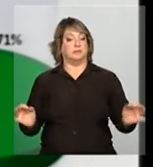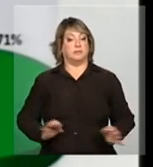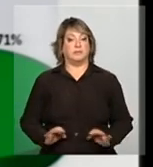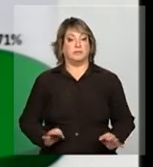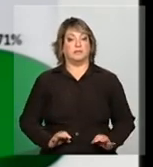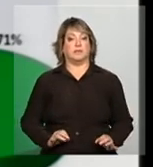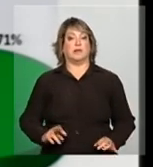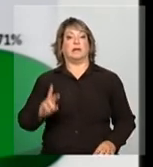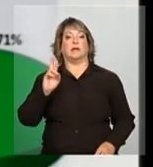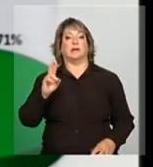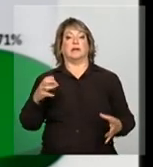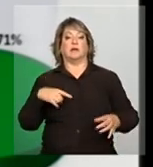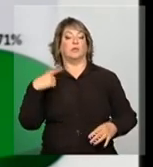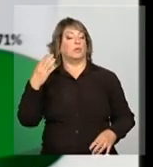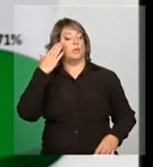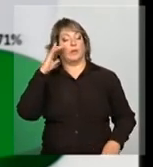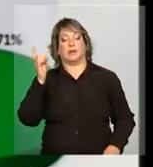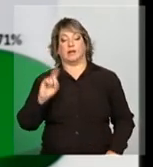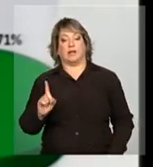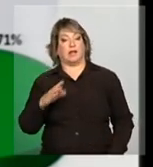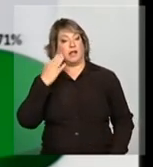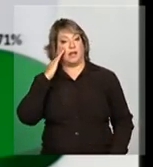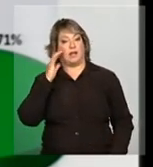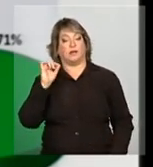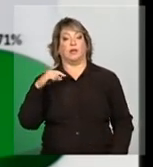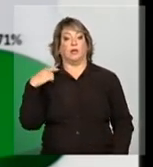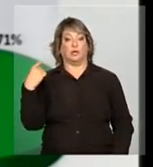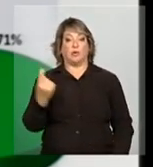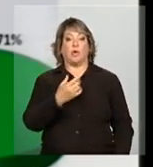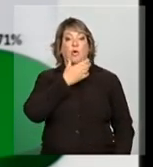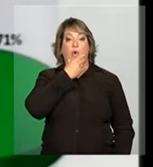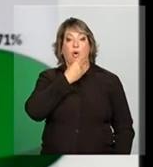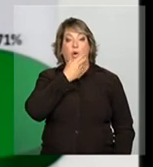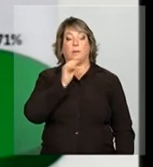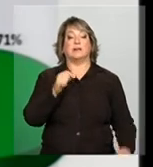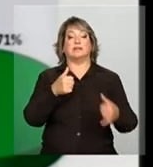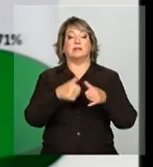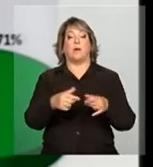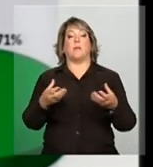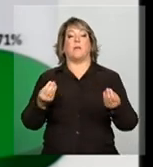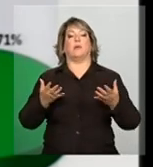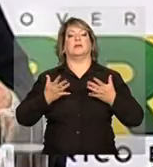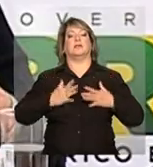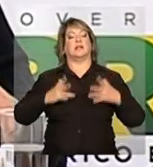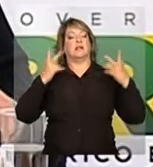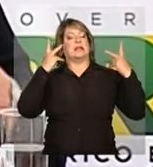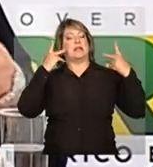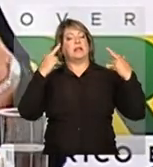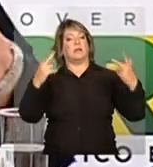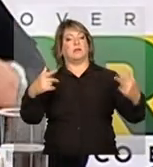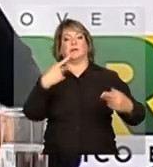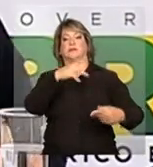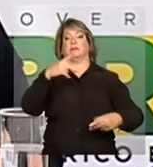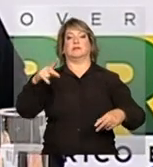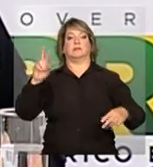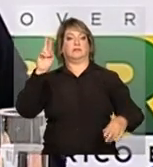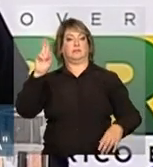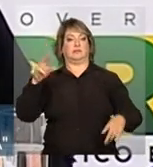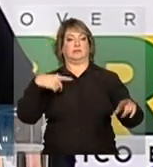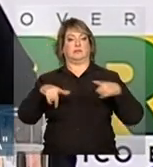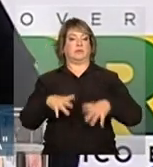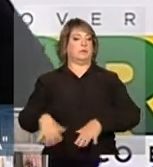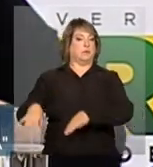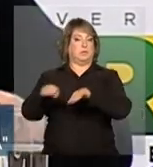representações entenderam. Os homens estão, e ou estavam, muito confortáveis na sua posição